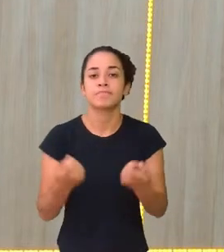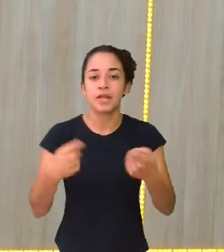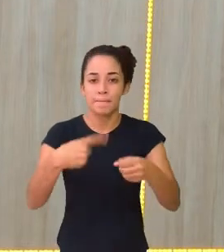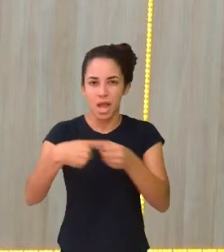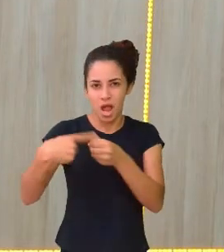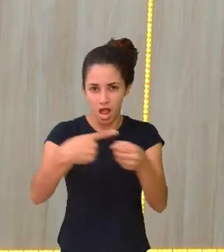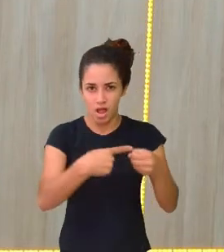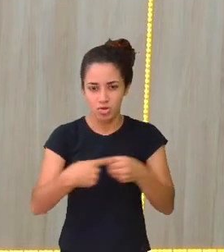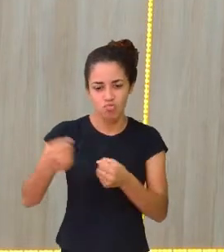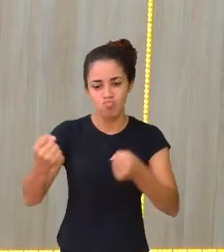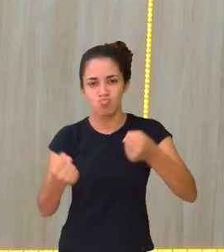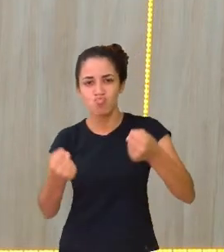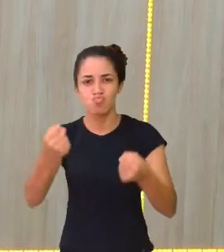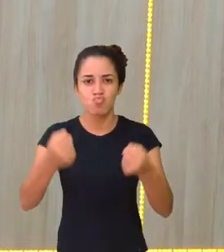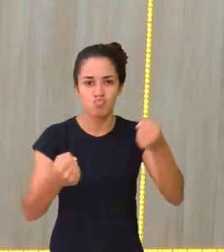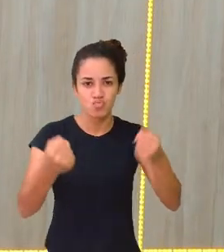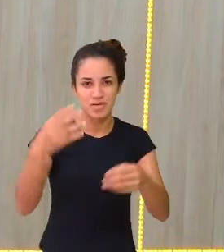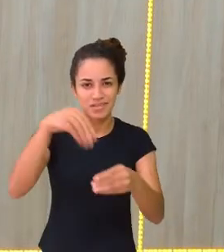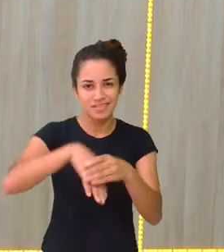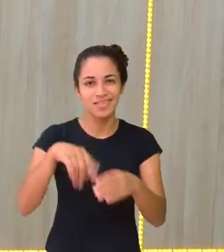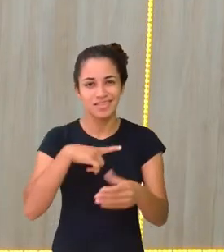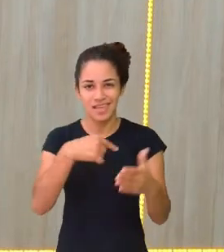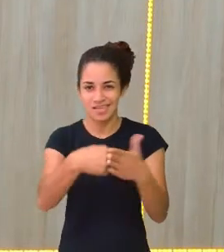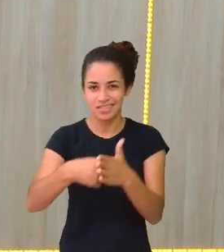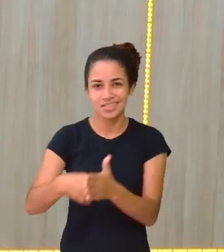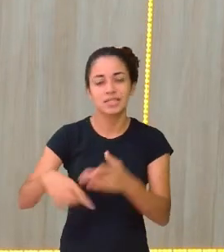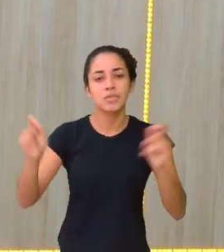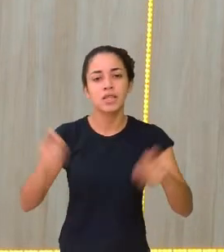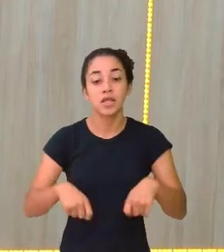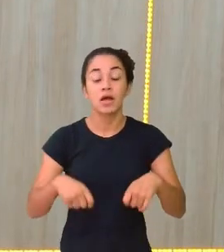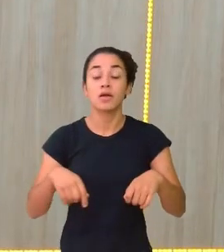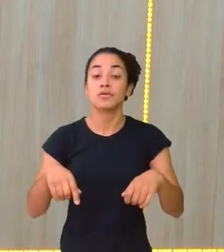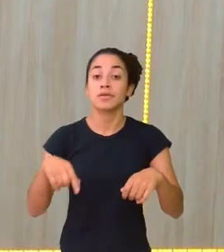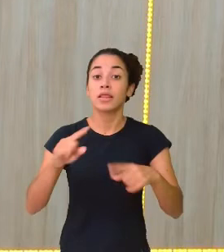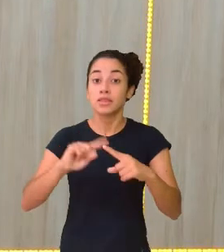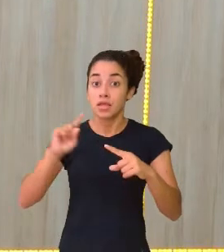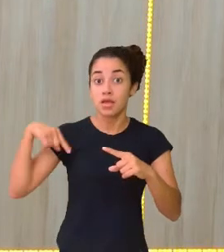próxima aula, nós vamos mostrar aqui a vocês aonde é que esse carro,